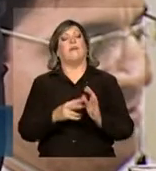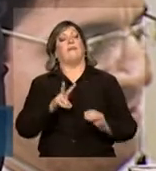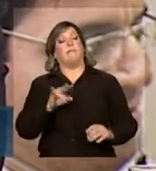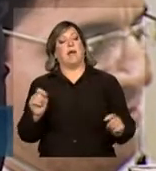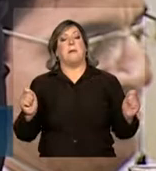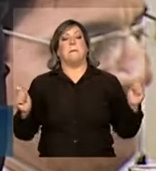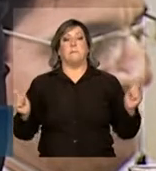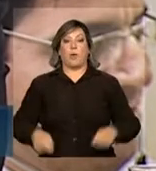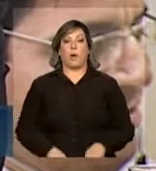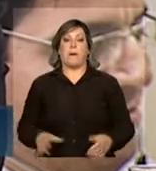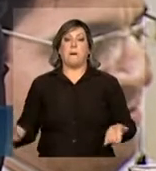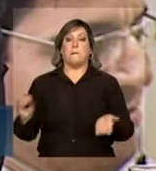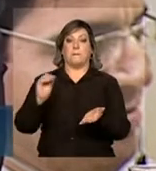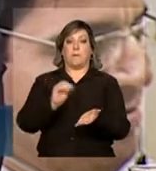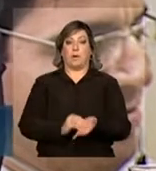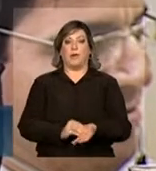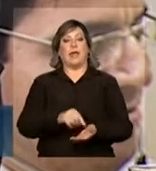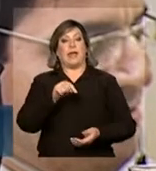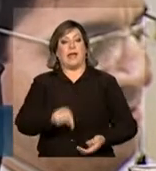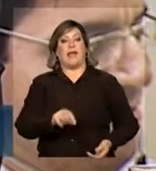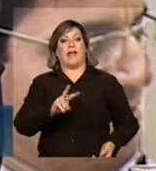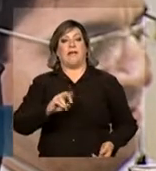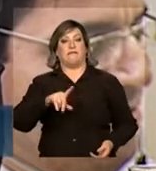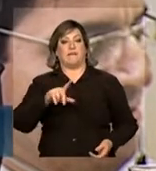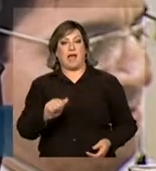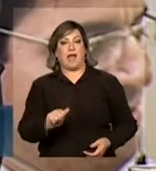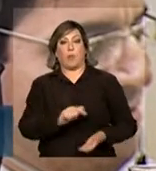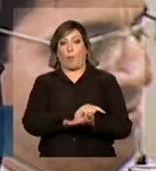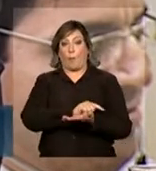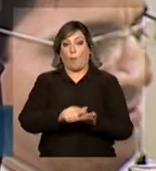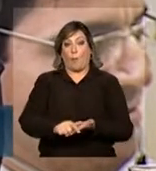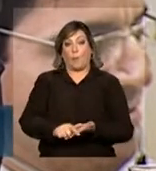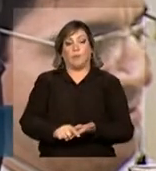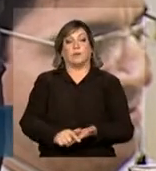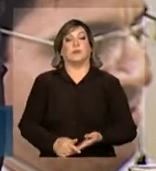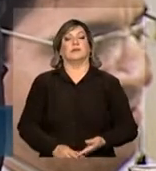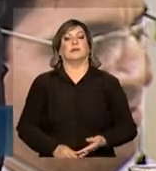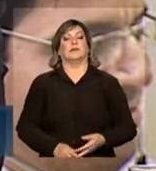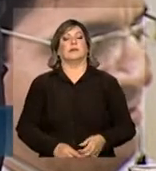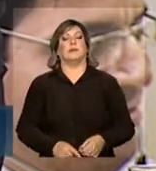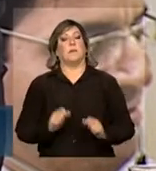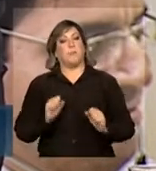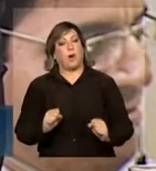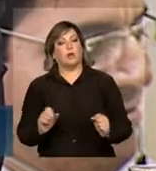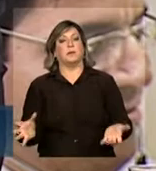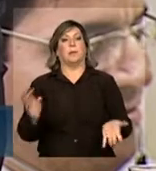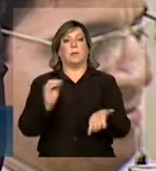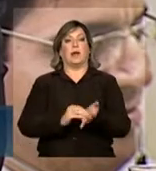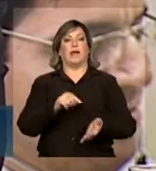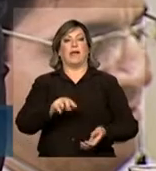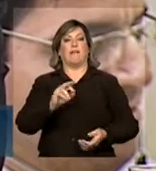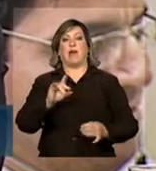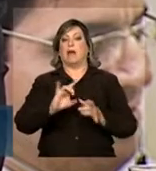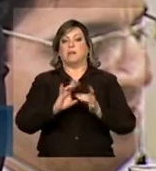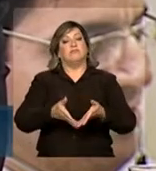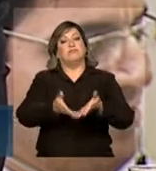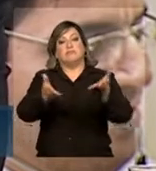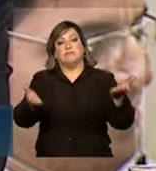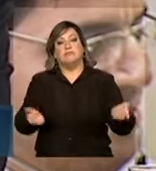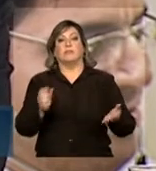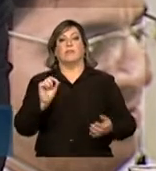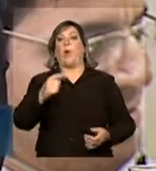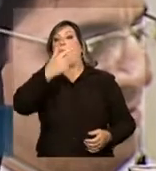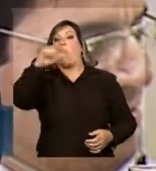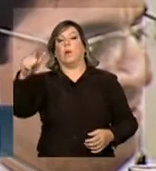poder colocar essa vaga não preenchida agora não ocupada vão poder colocar essa vaga à disposição